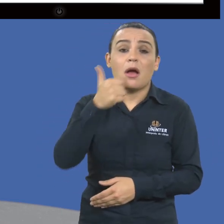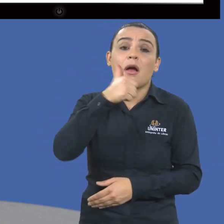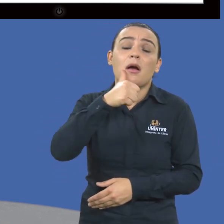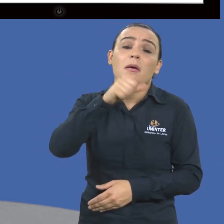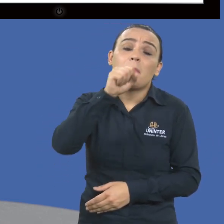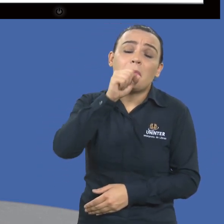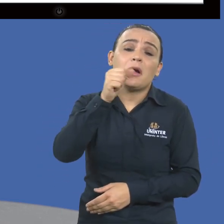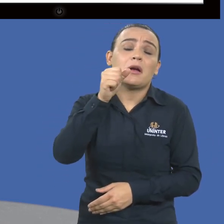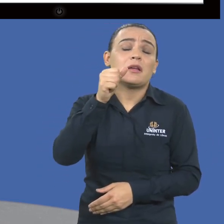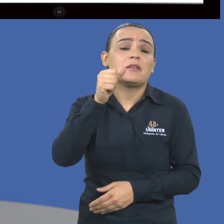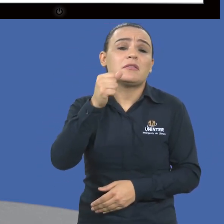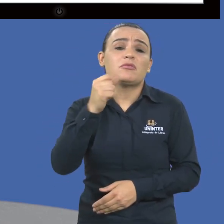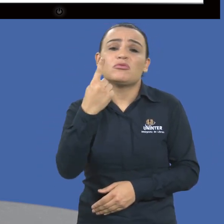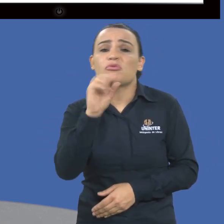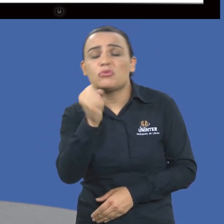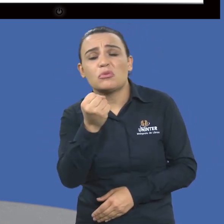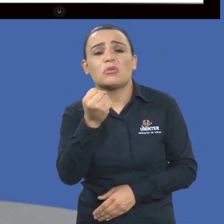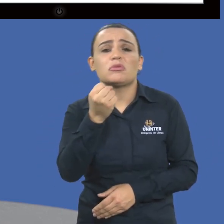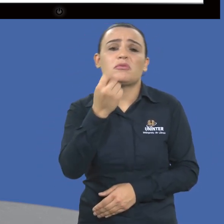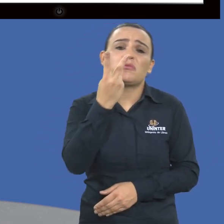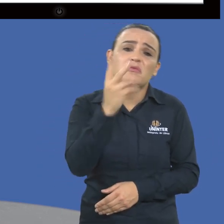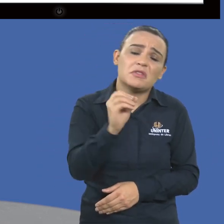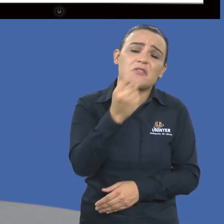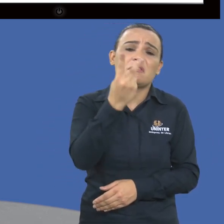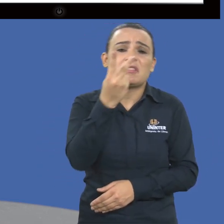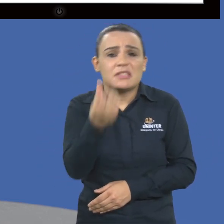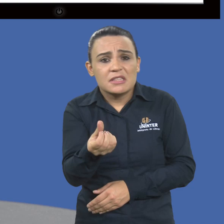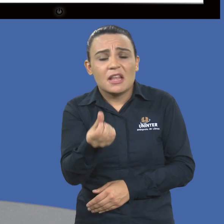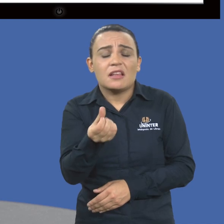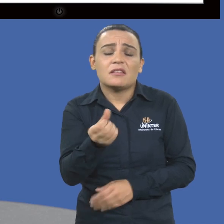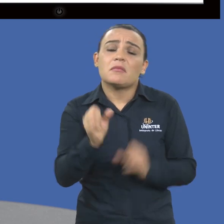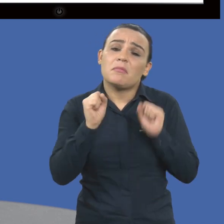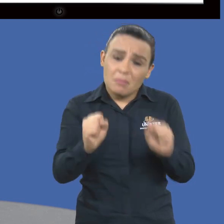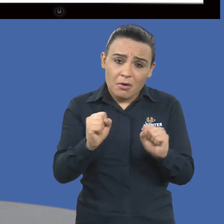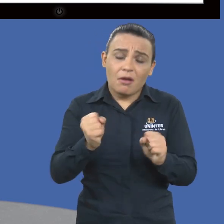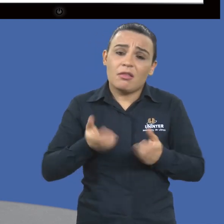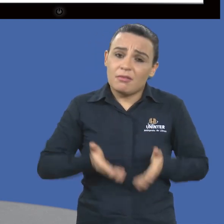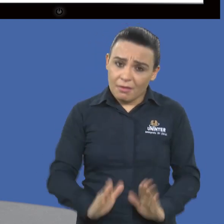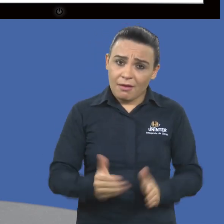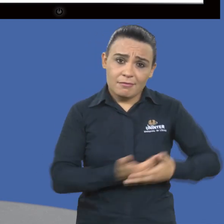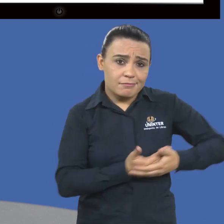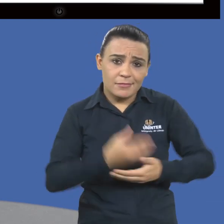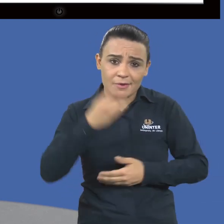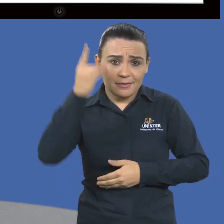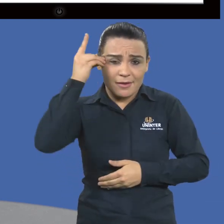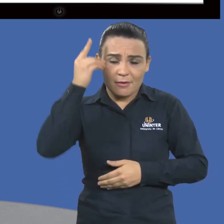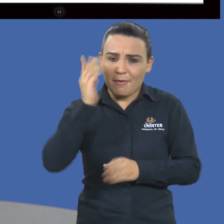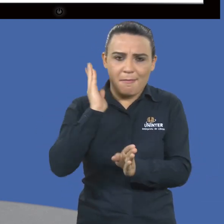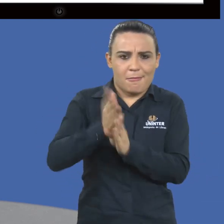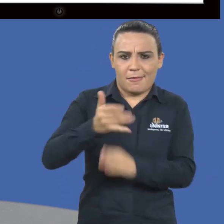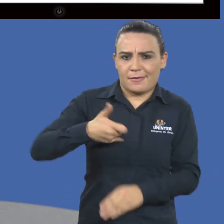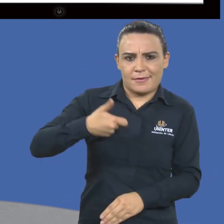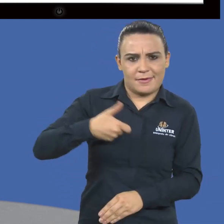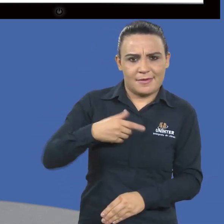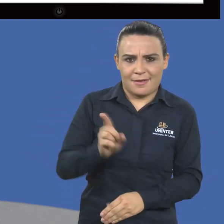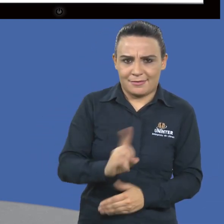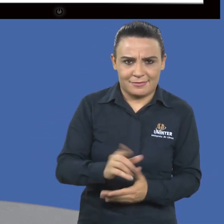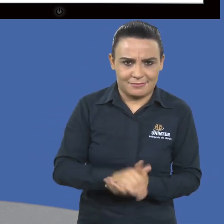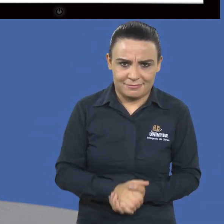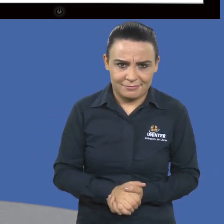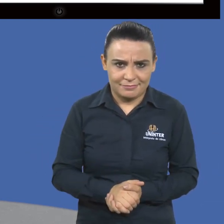graficamente, que mãe com 18 anos, com 20 anos, com 25, 26, podem ter também nenenzinho com síndrome de